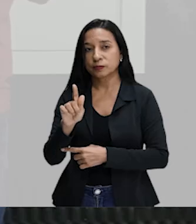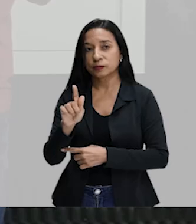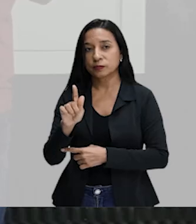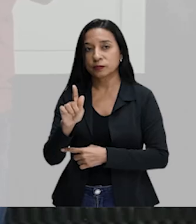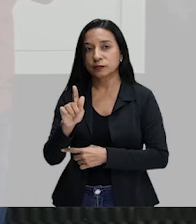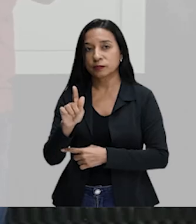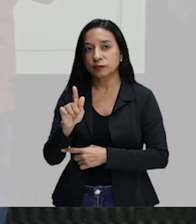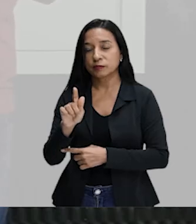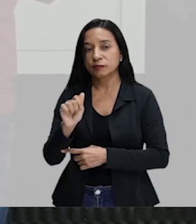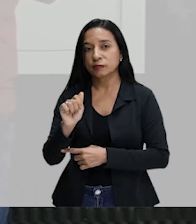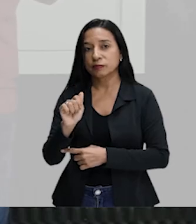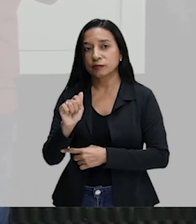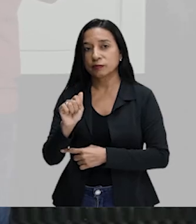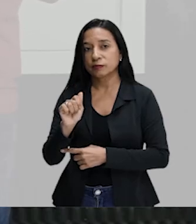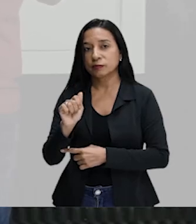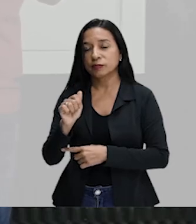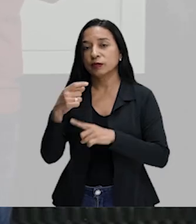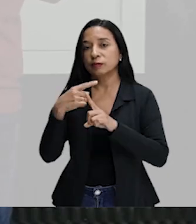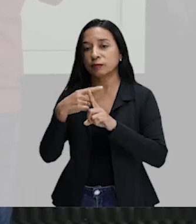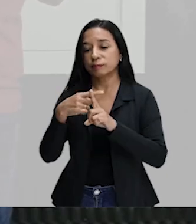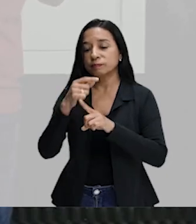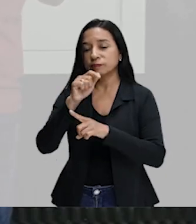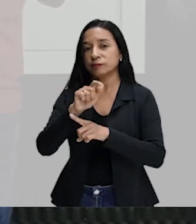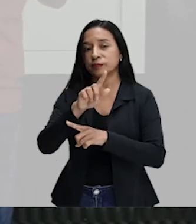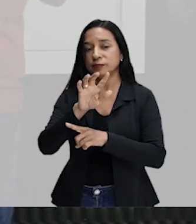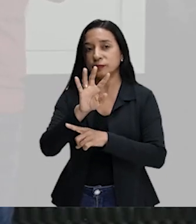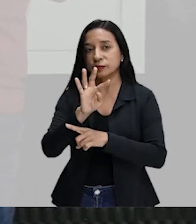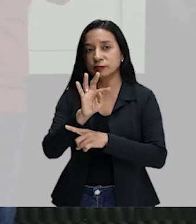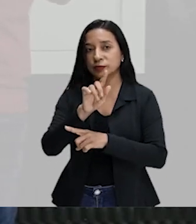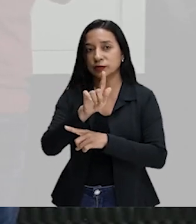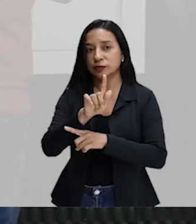A mais a tangente de B,